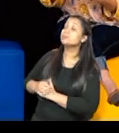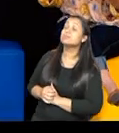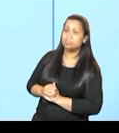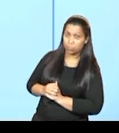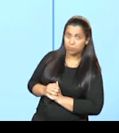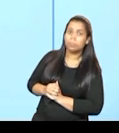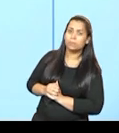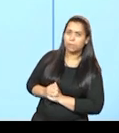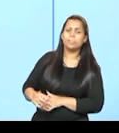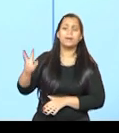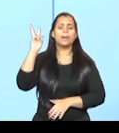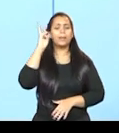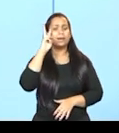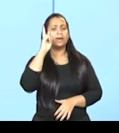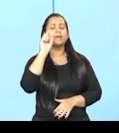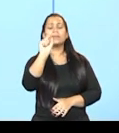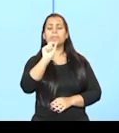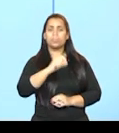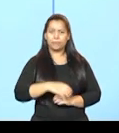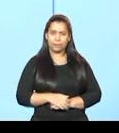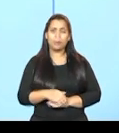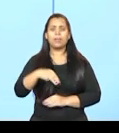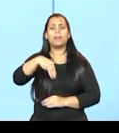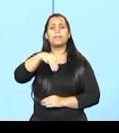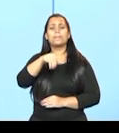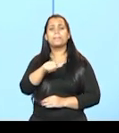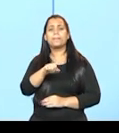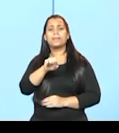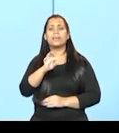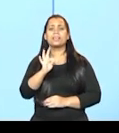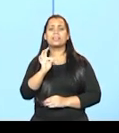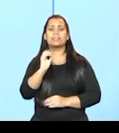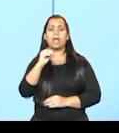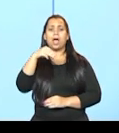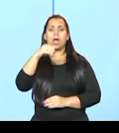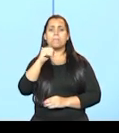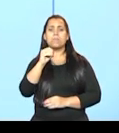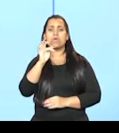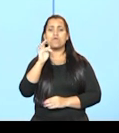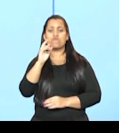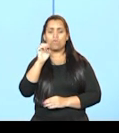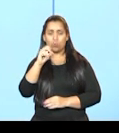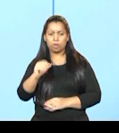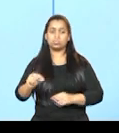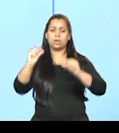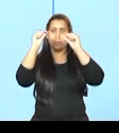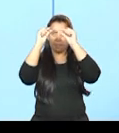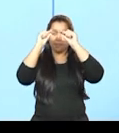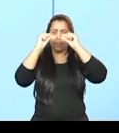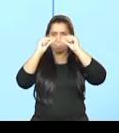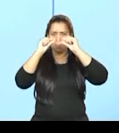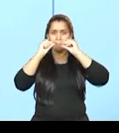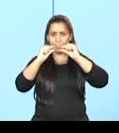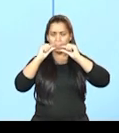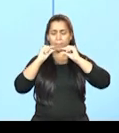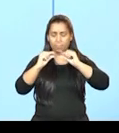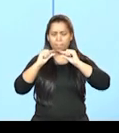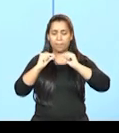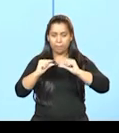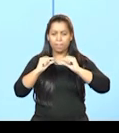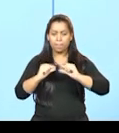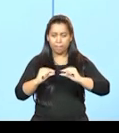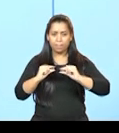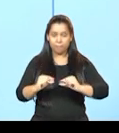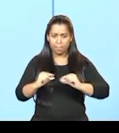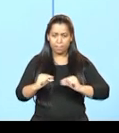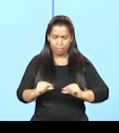Meteresmofo, remete à metamorfose. Ele mistura essa palavra linha após linha, justamente mostrando o significado da